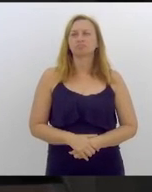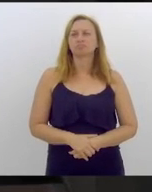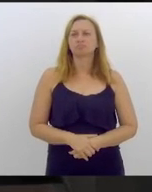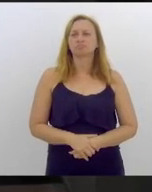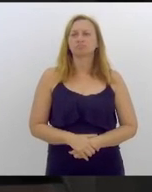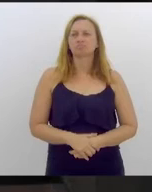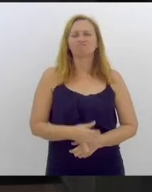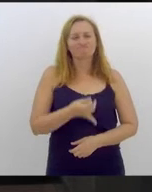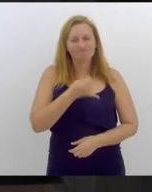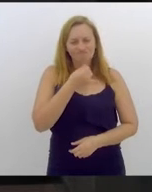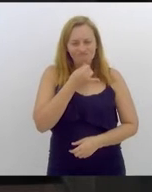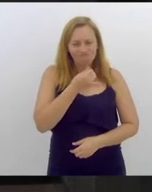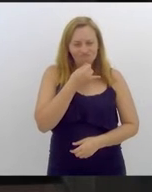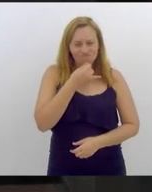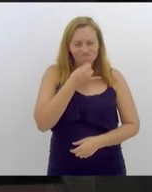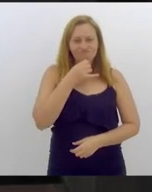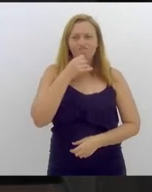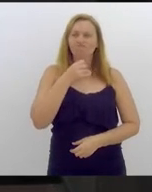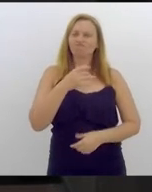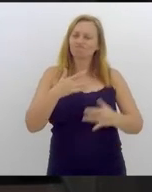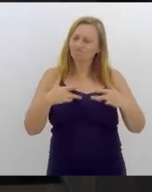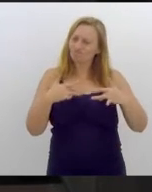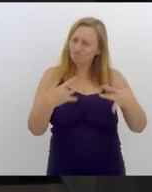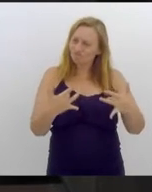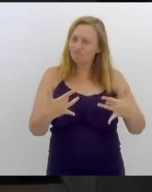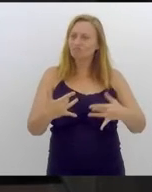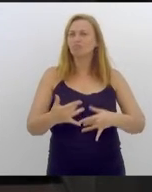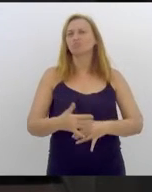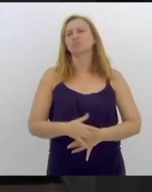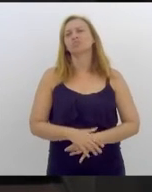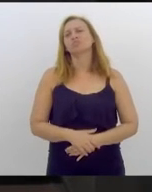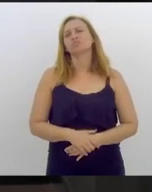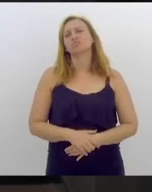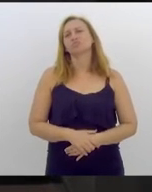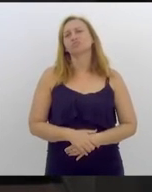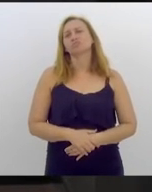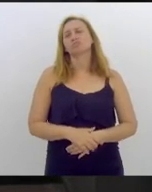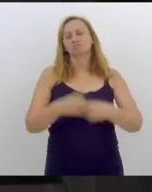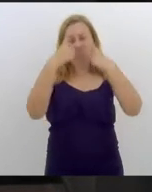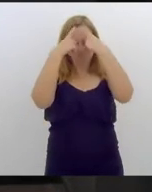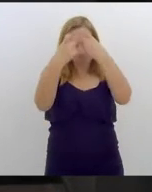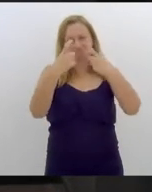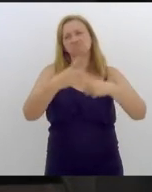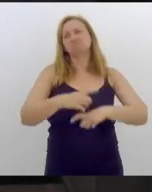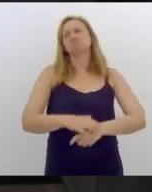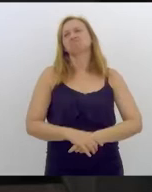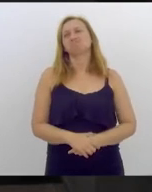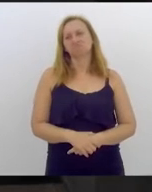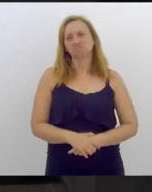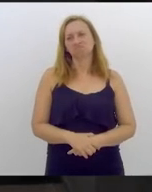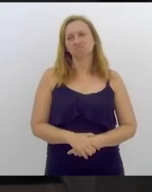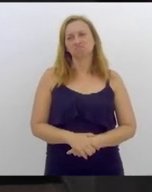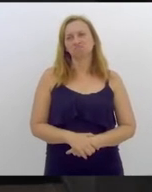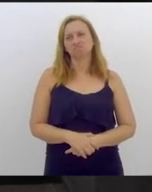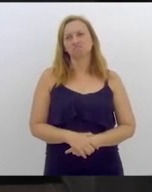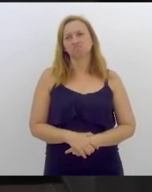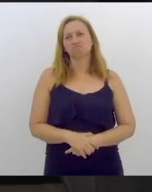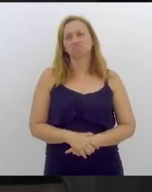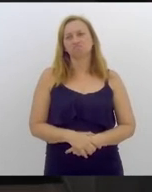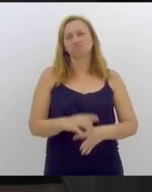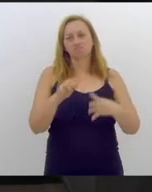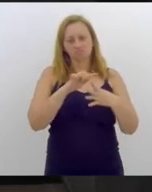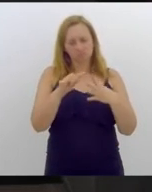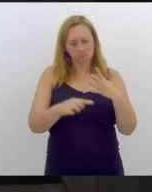magoados e solidários com a violência que os quatro membros